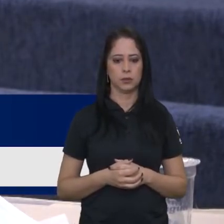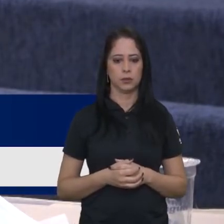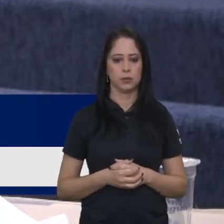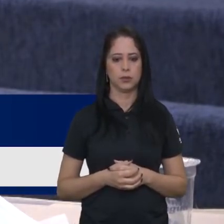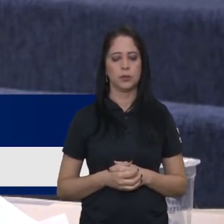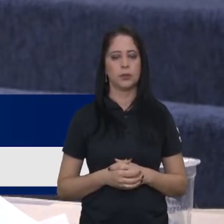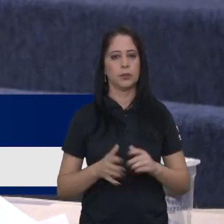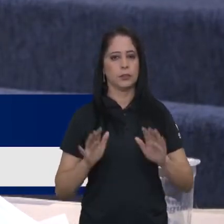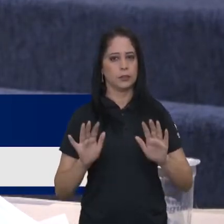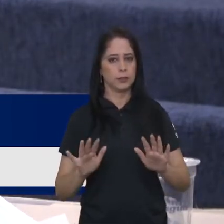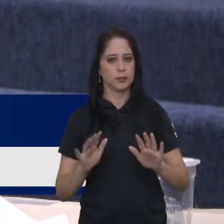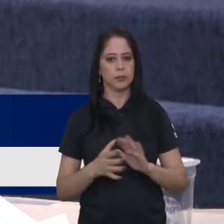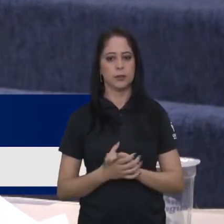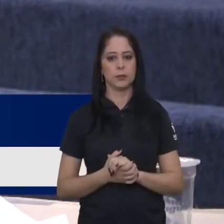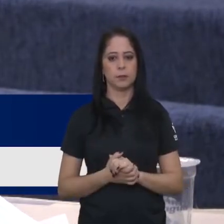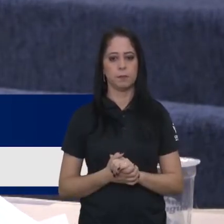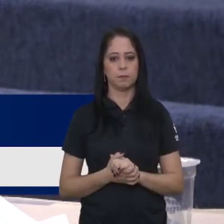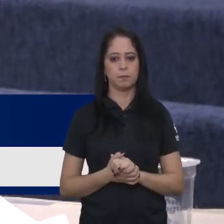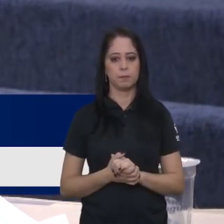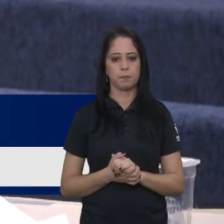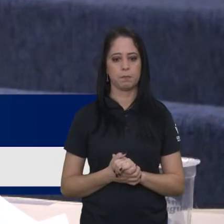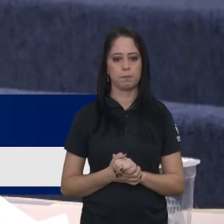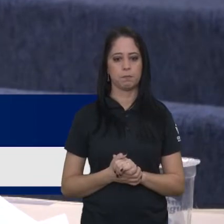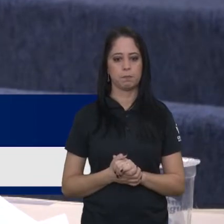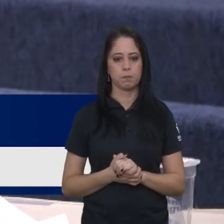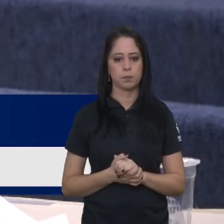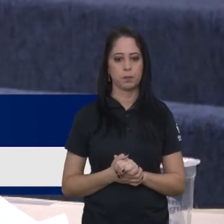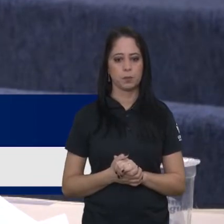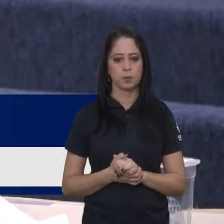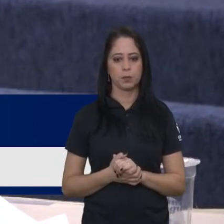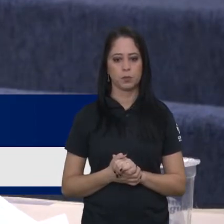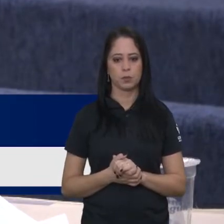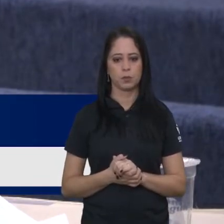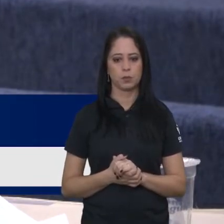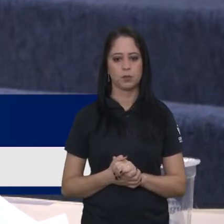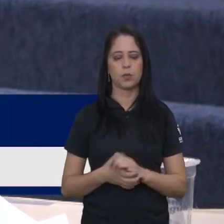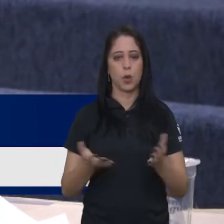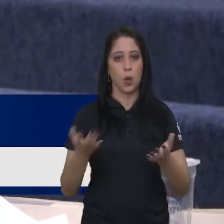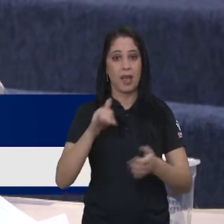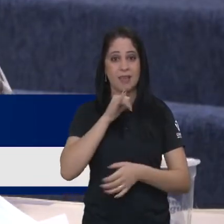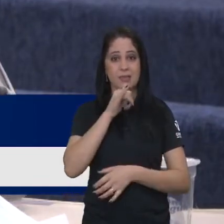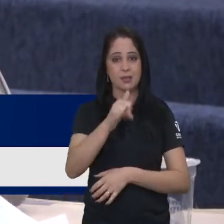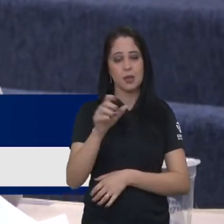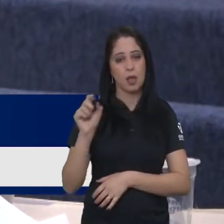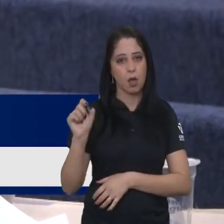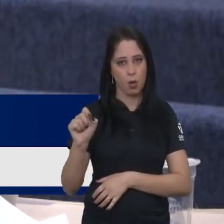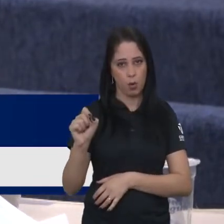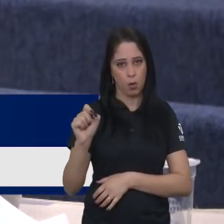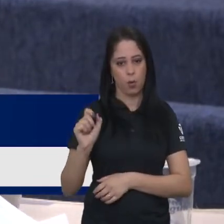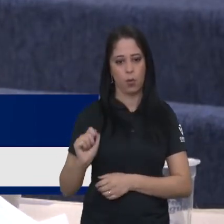Então, o que eu gostaria de dizer aqui e de compartilhar com os